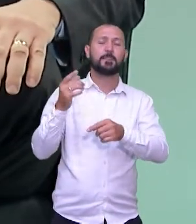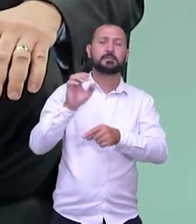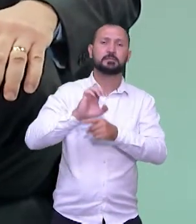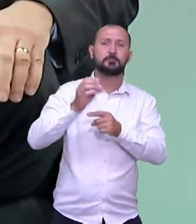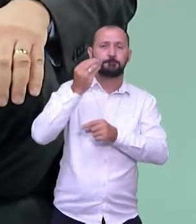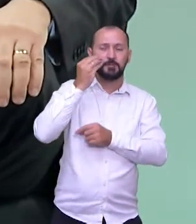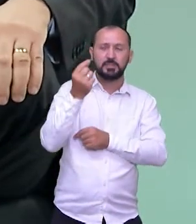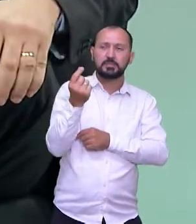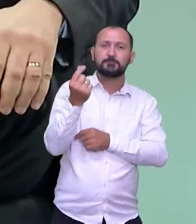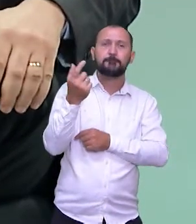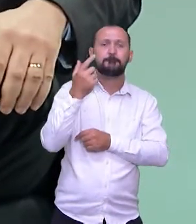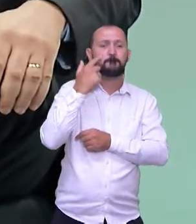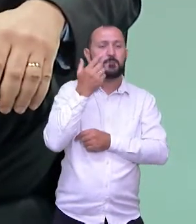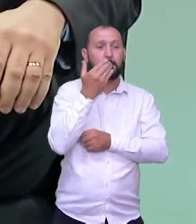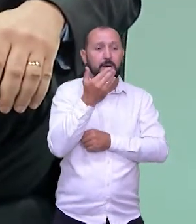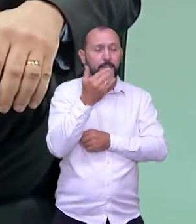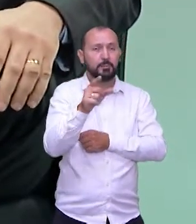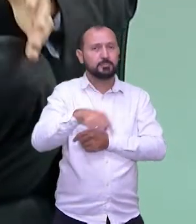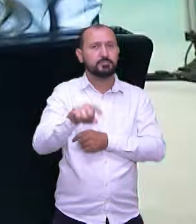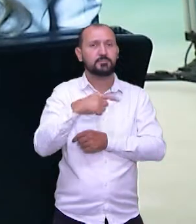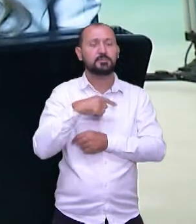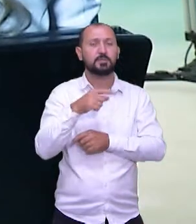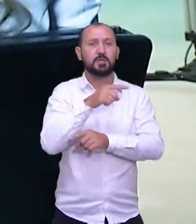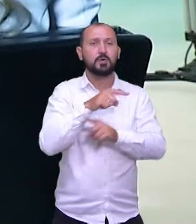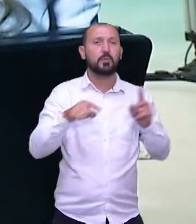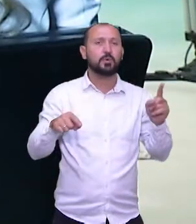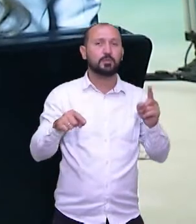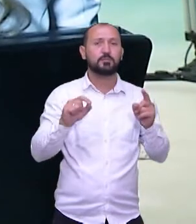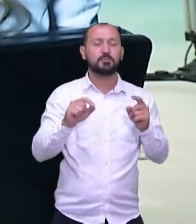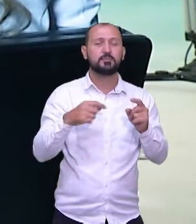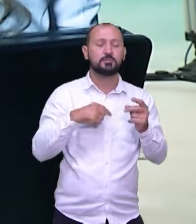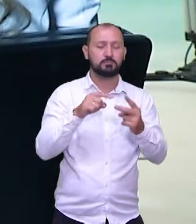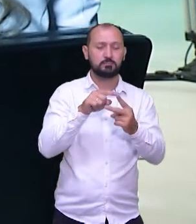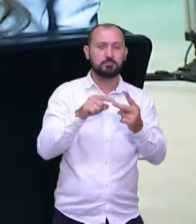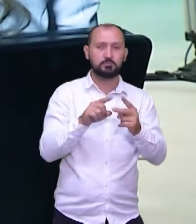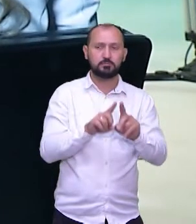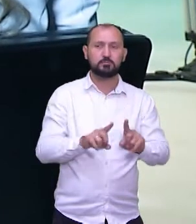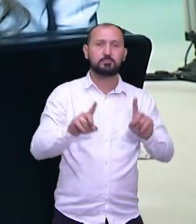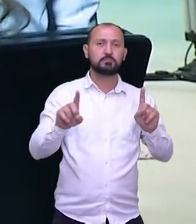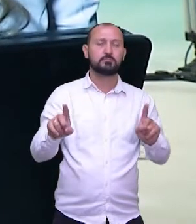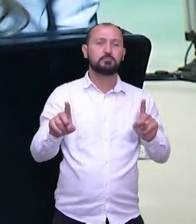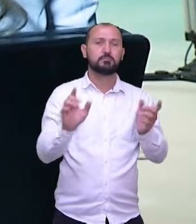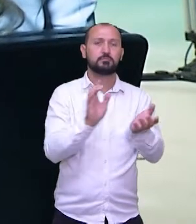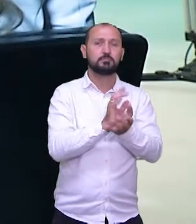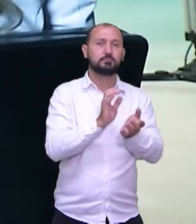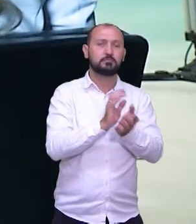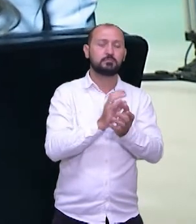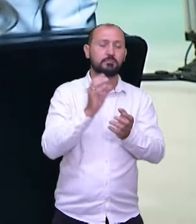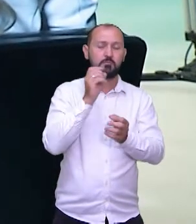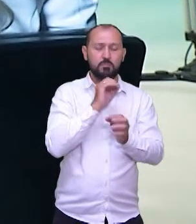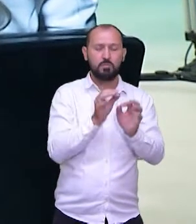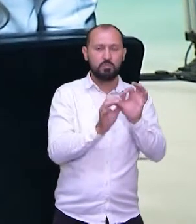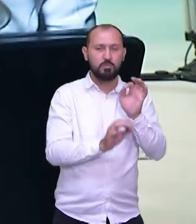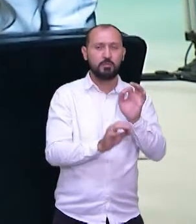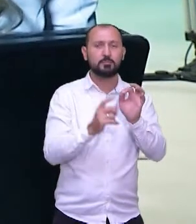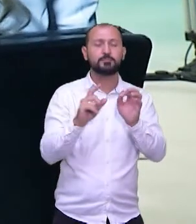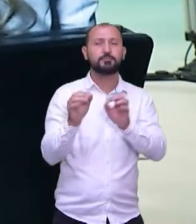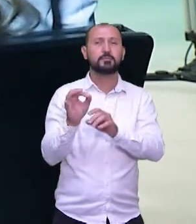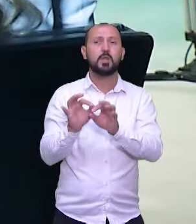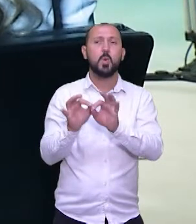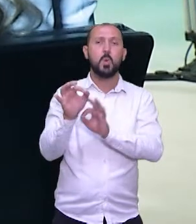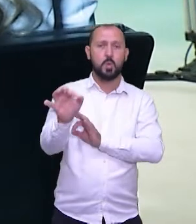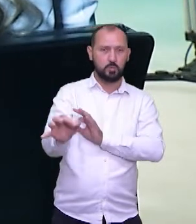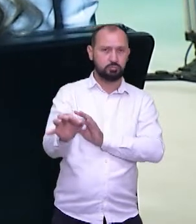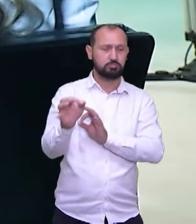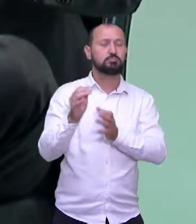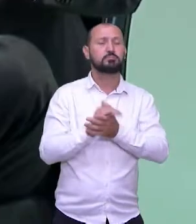tenta cobrar esses valores desses contribuintes. E ele divide essa cobrança em dois segmentos. Dívida ativa de curto prazo, dívida